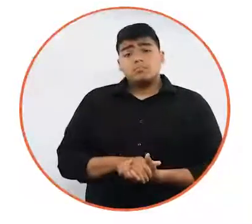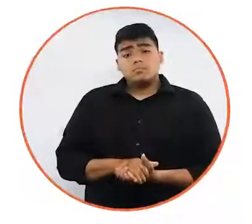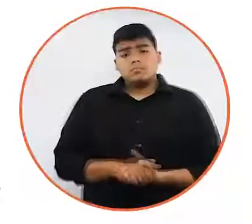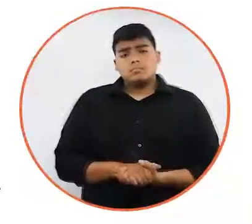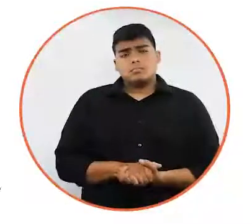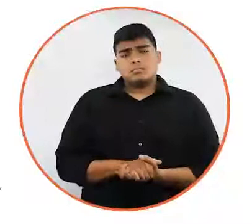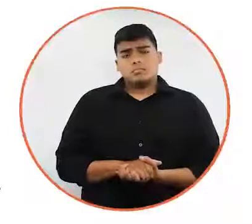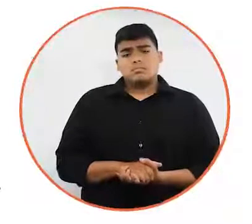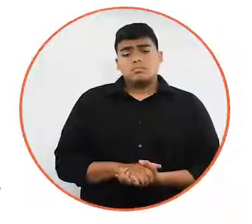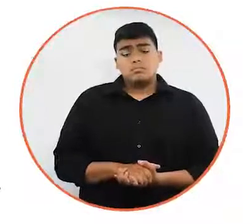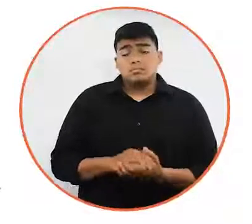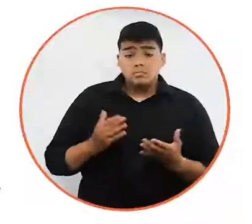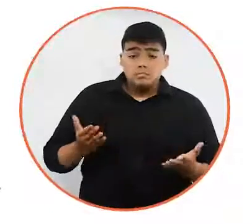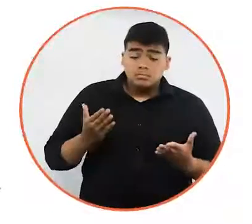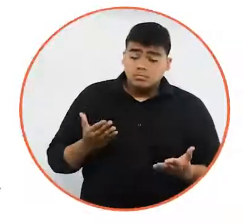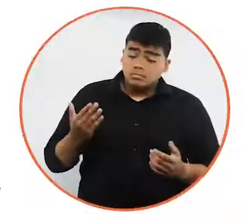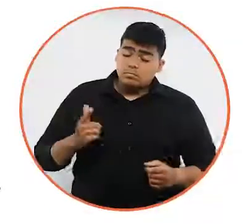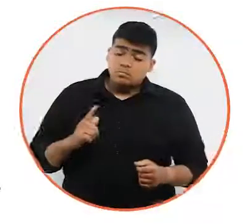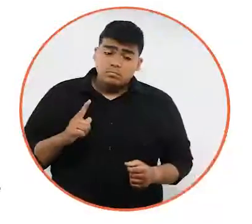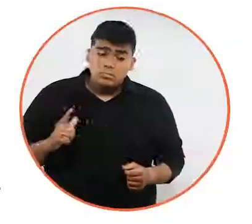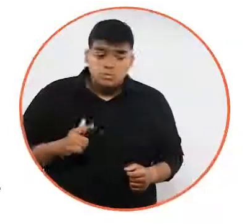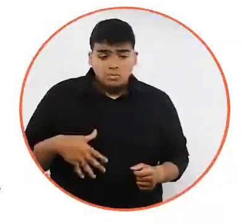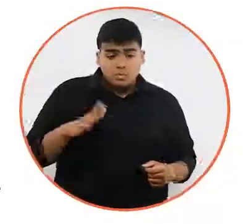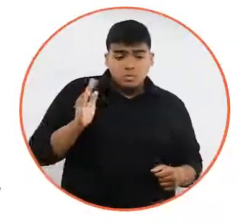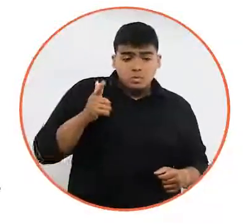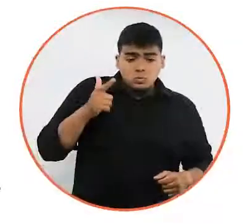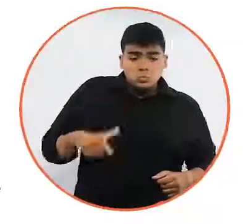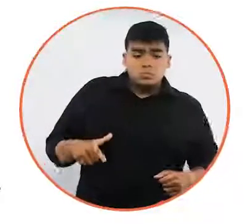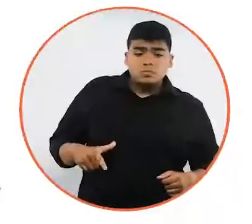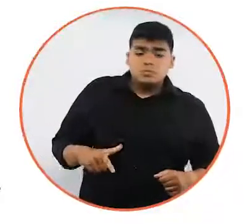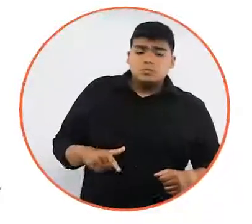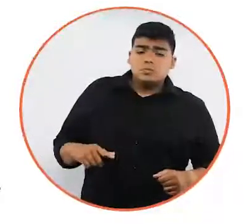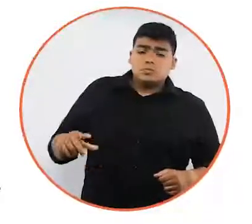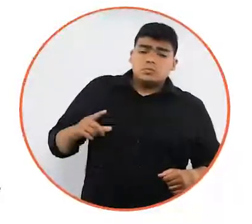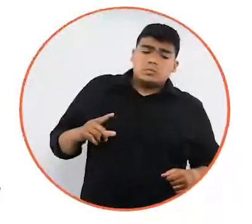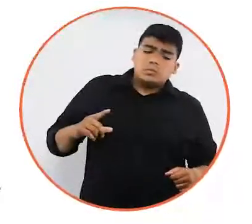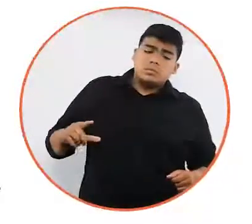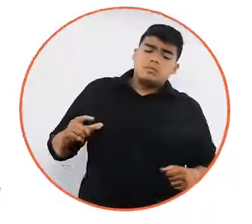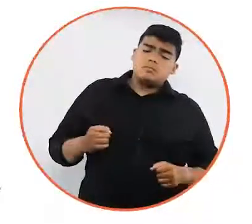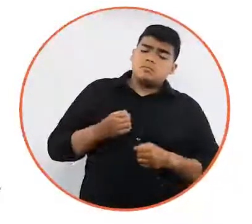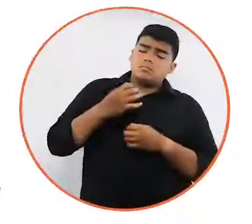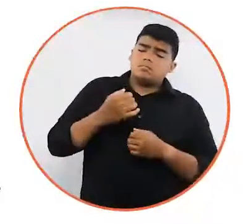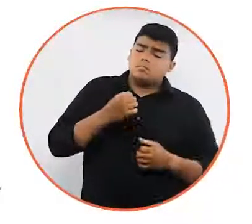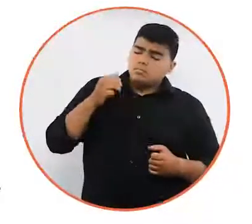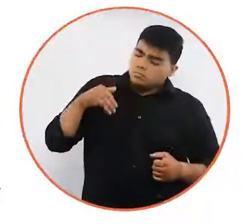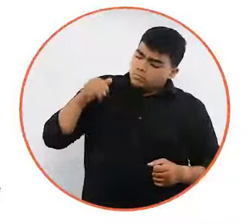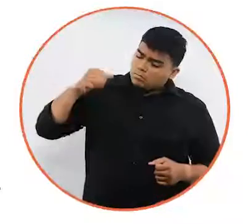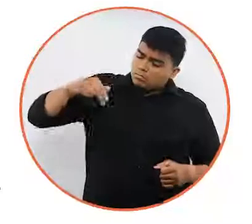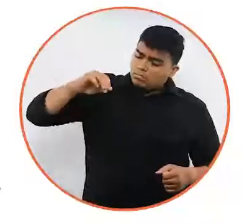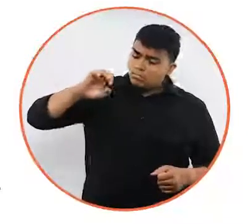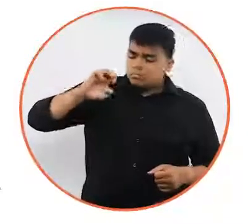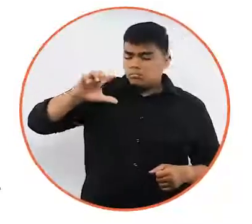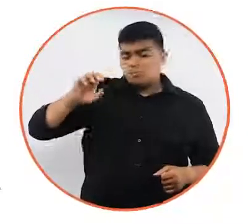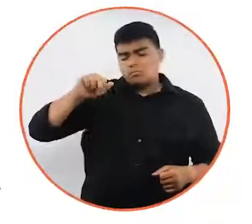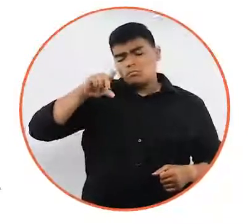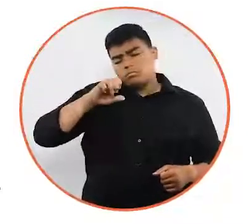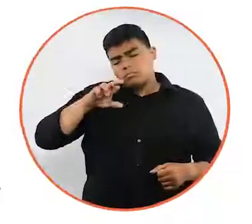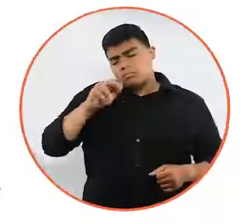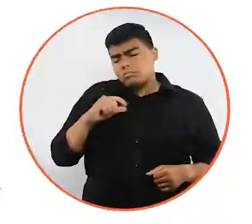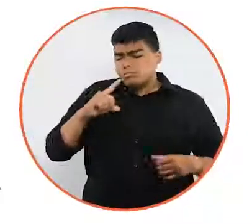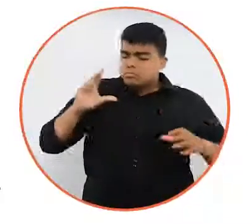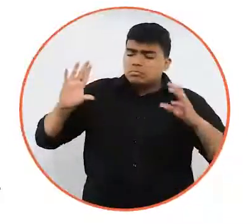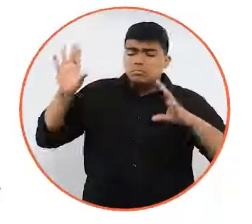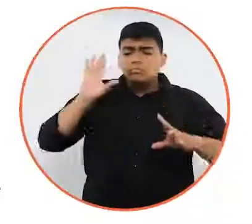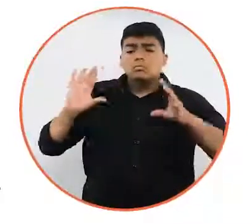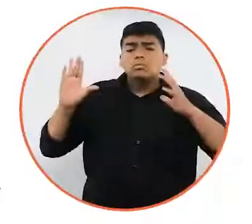Ok? Vamos a mais uma questão, tá? Um poema de Manuel Bandeira, poeta modernista.